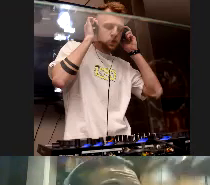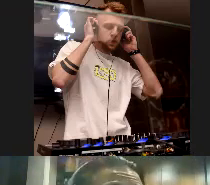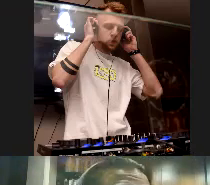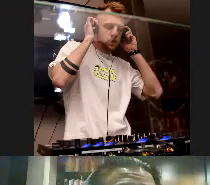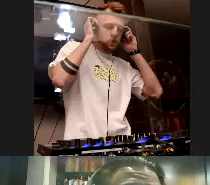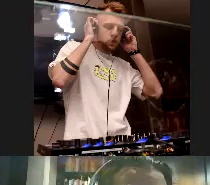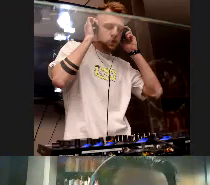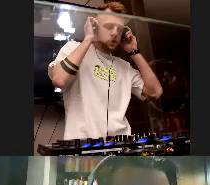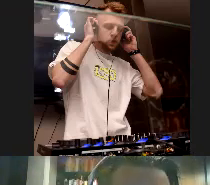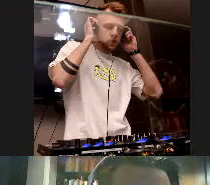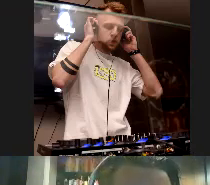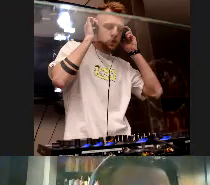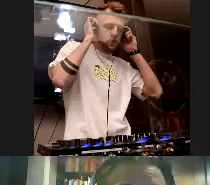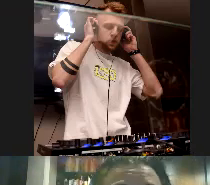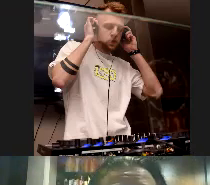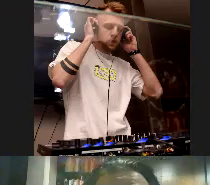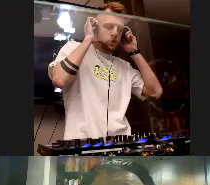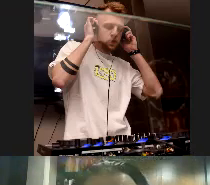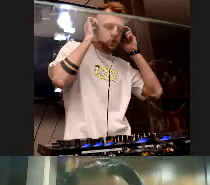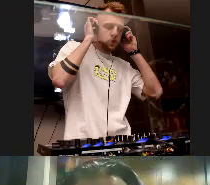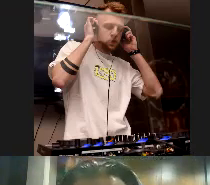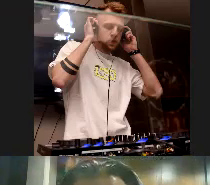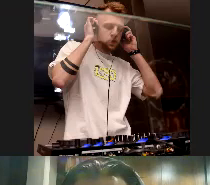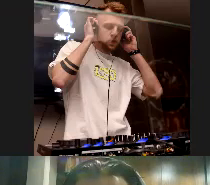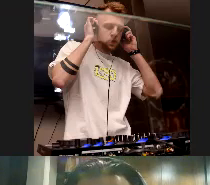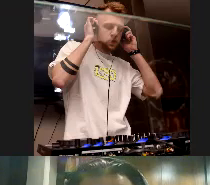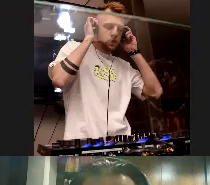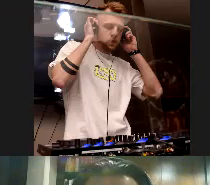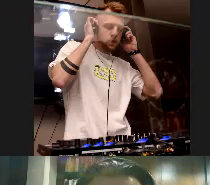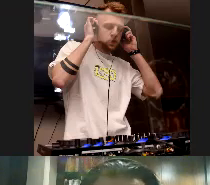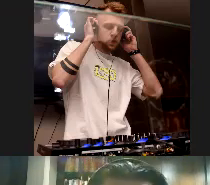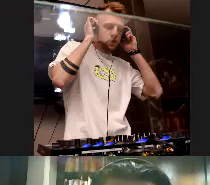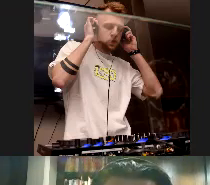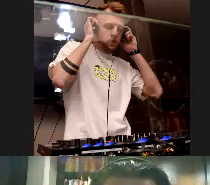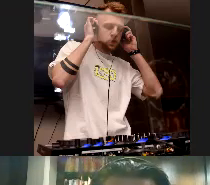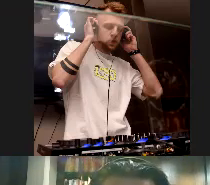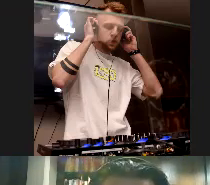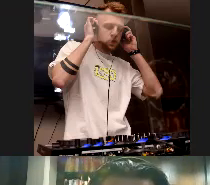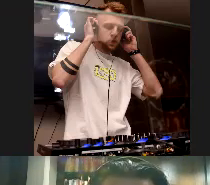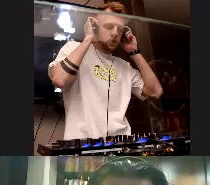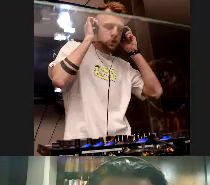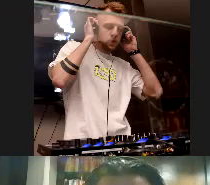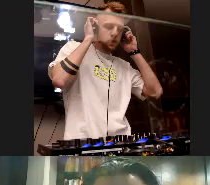Pode ter chovido muito mais. Precisamos ter a amplitude temporal é maior.